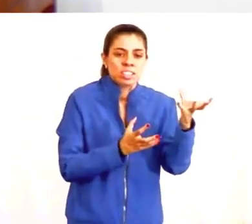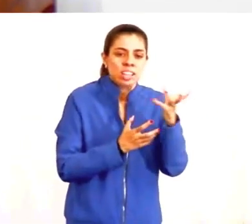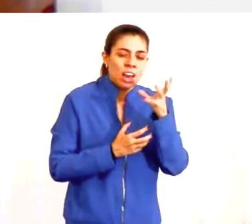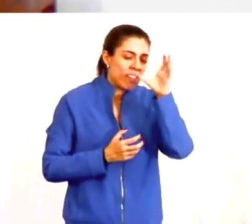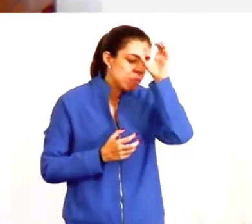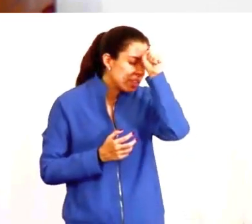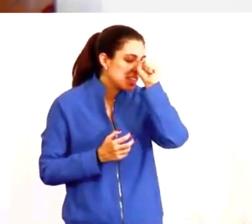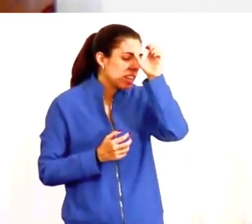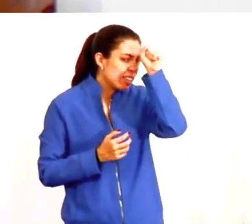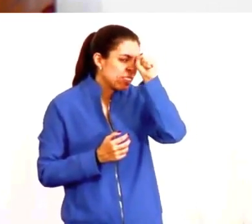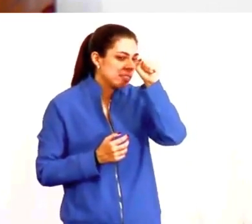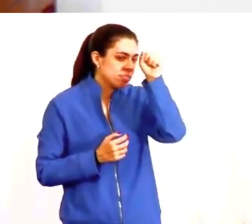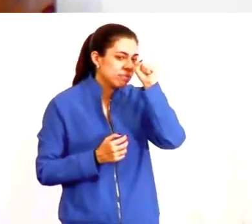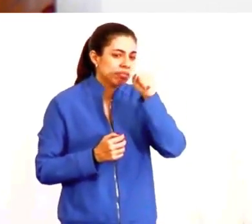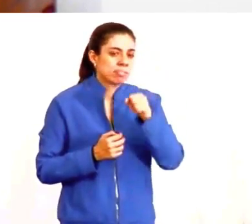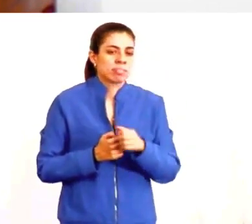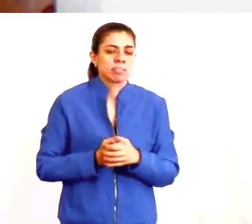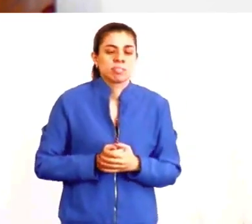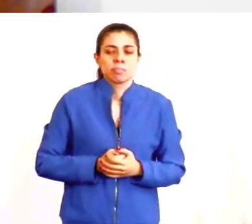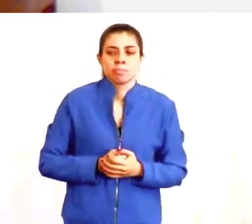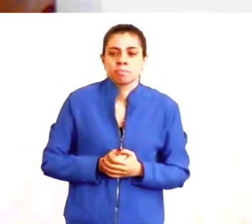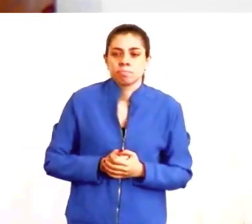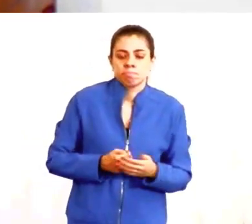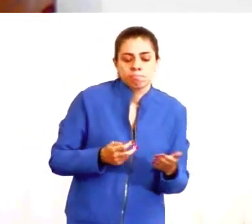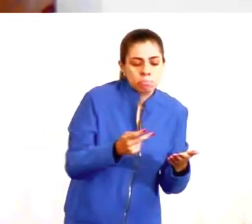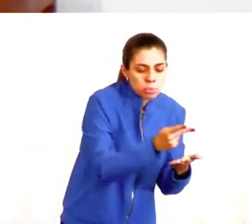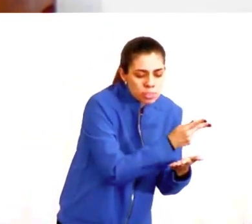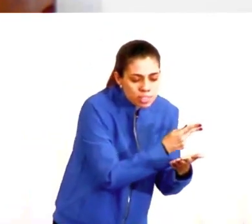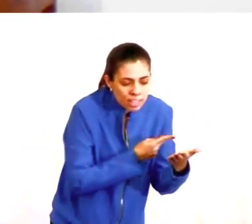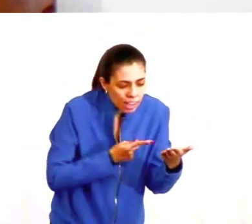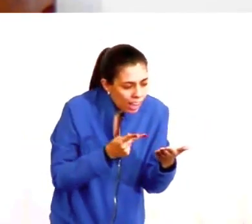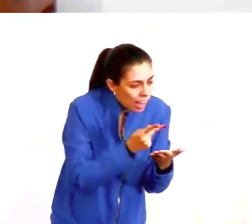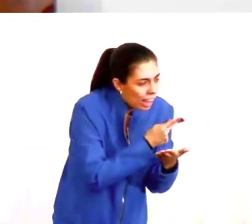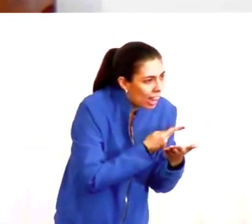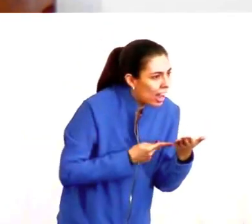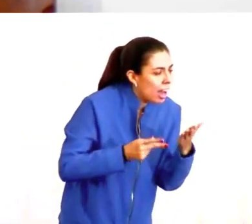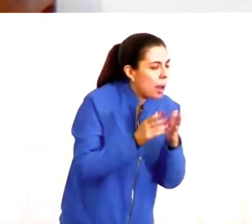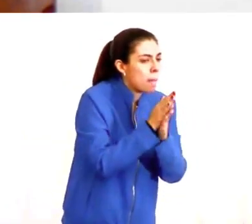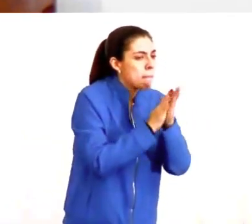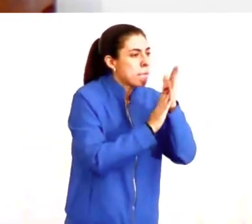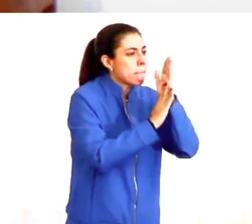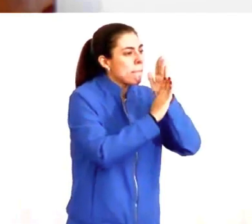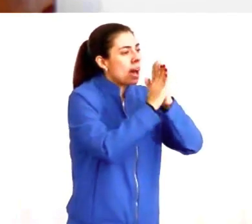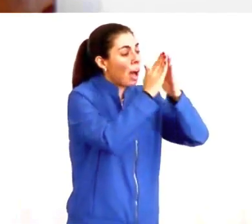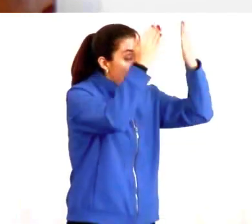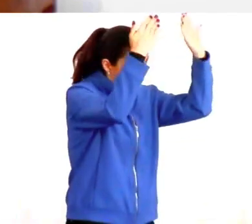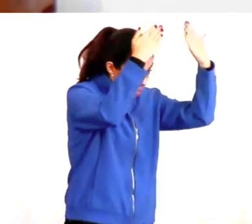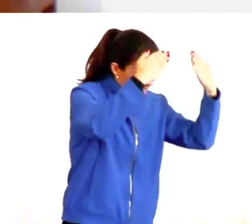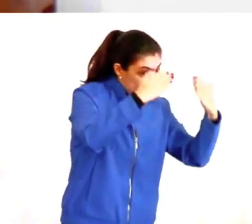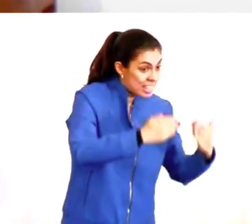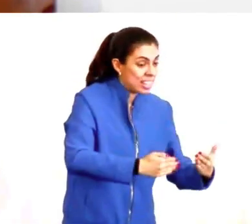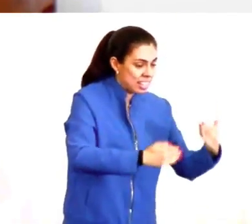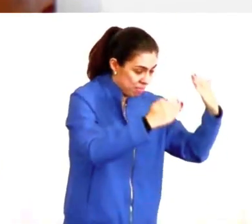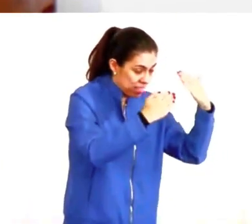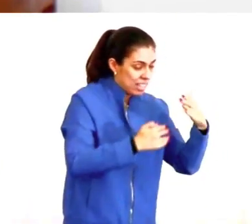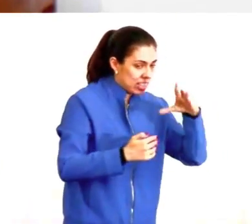mais, o quanto nós buscamos ao Senhor, é a quantidade que nós estaremos cheios do Senhor.